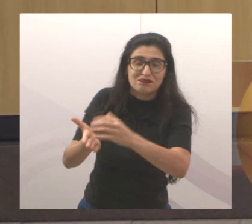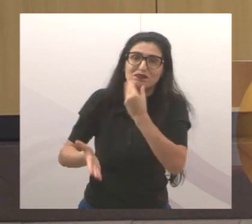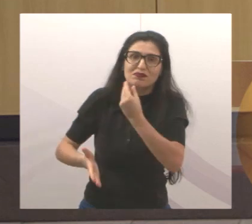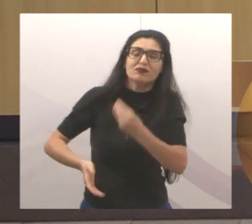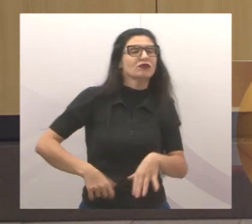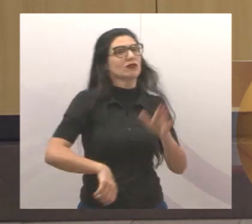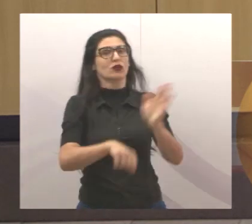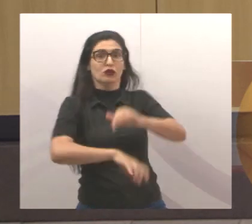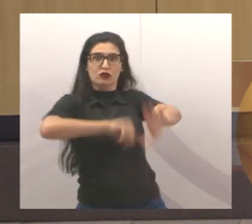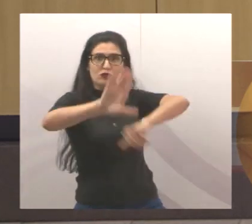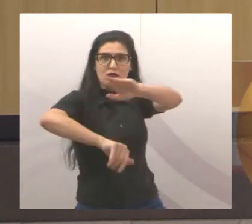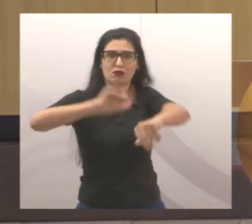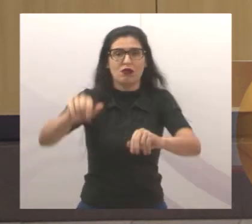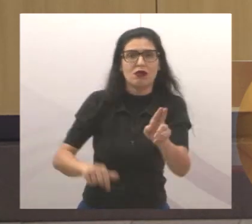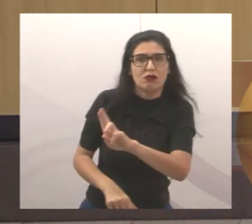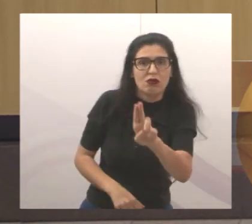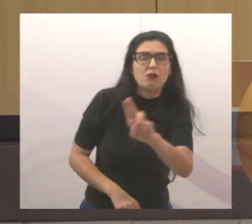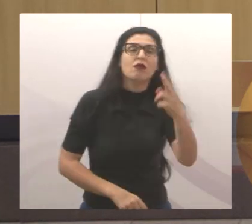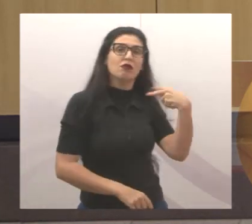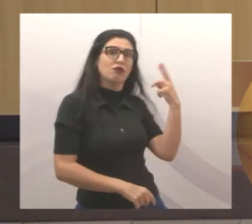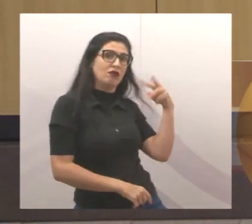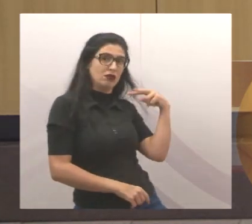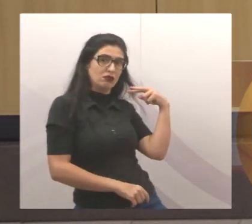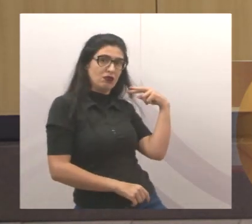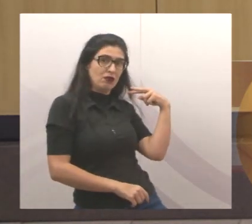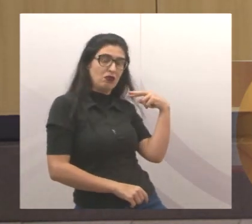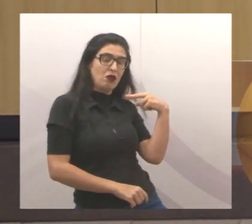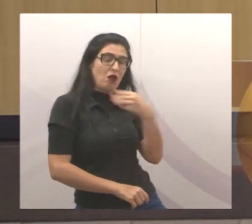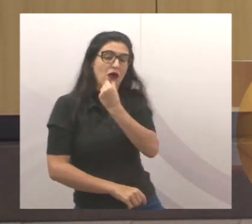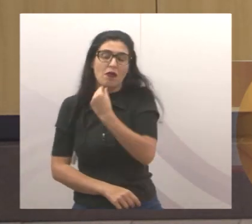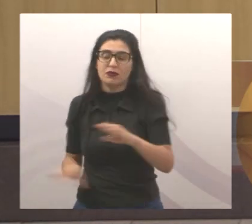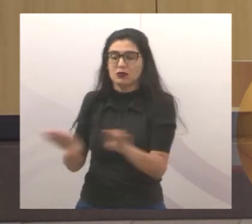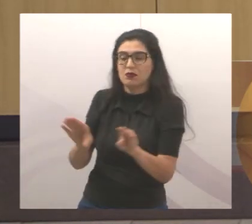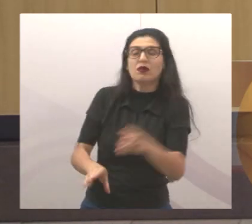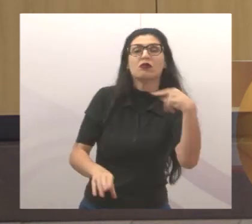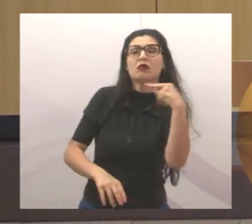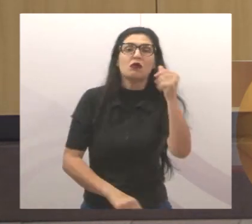proceda à chamada nominal dos senhores vereadores e vereadoras,